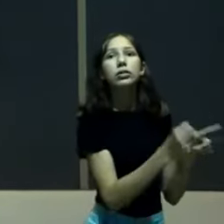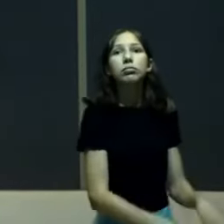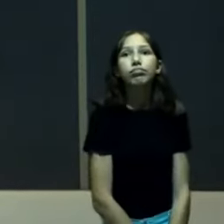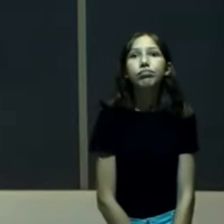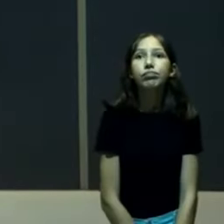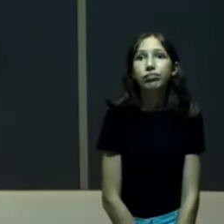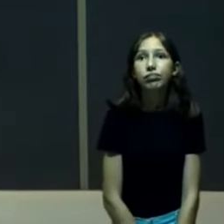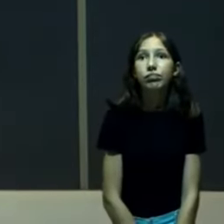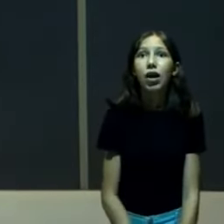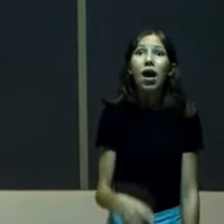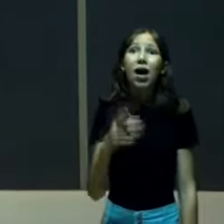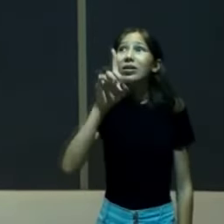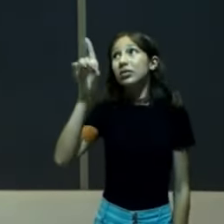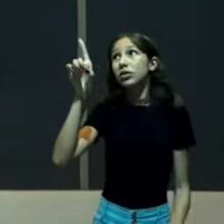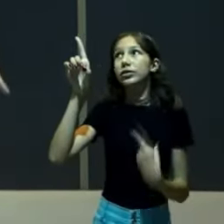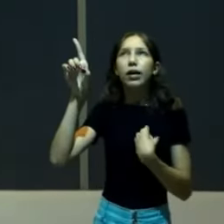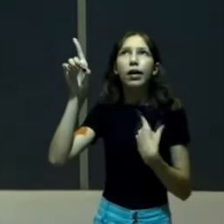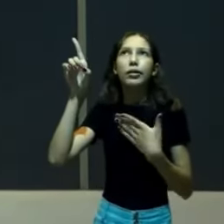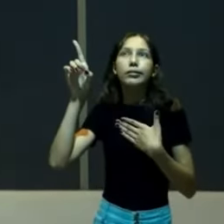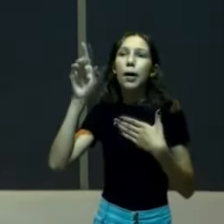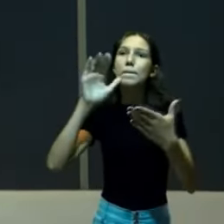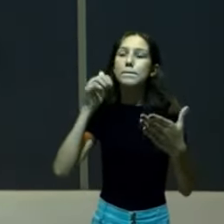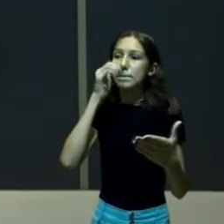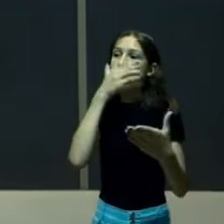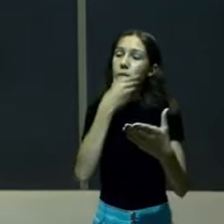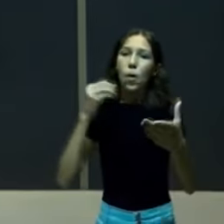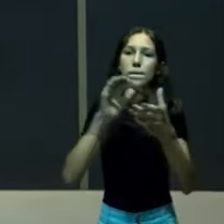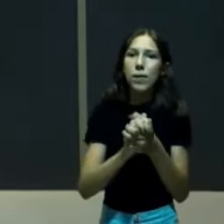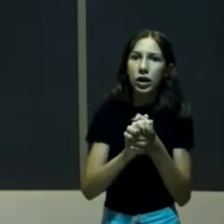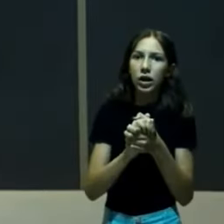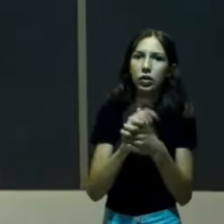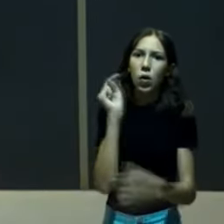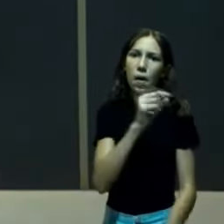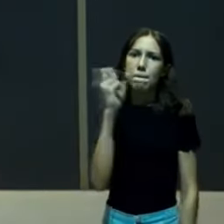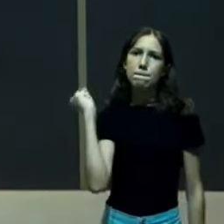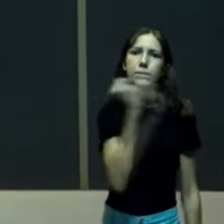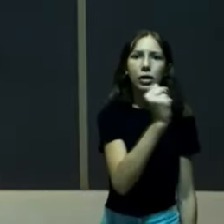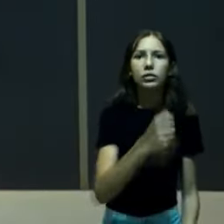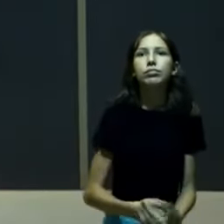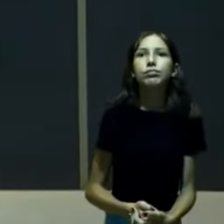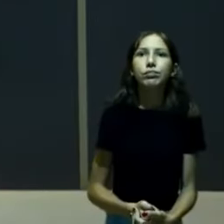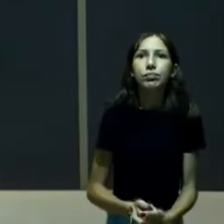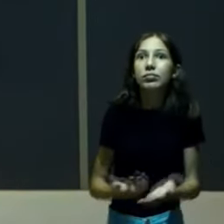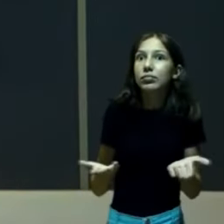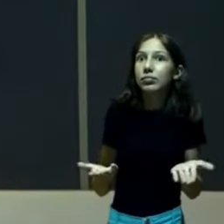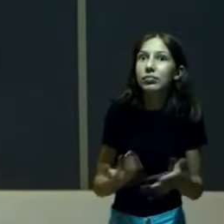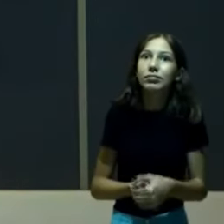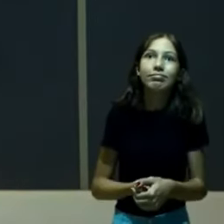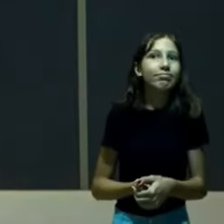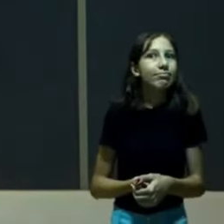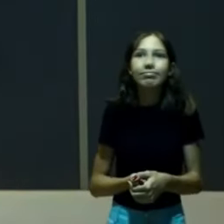ele. Deus, meu marido não está me tratando bem, manda ele, Jesus.